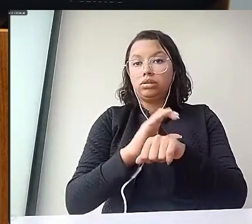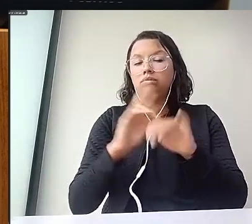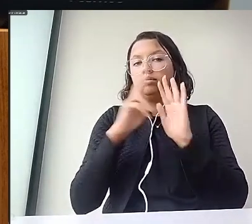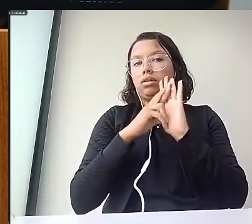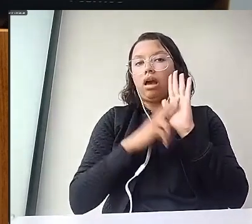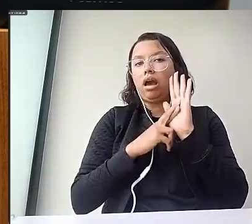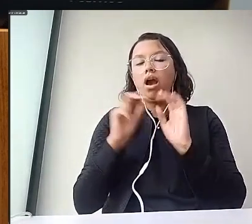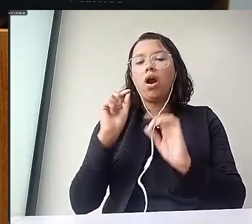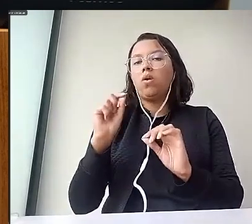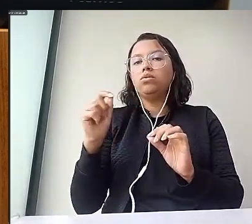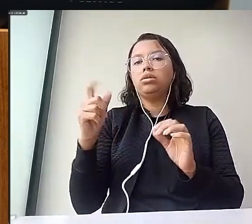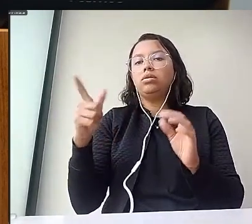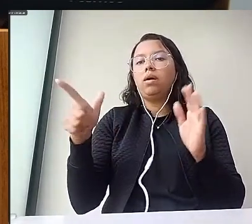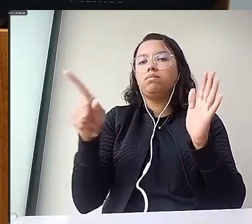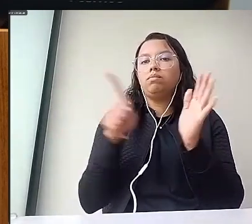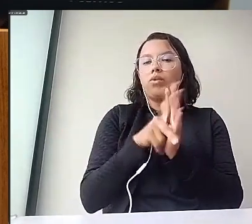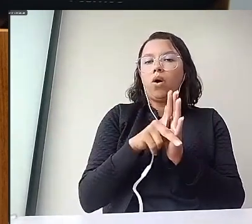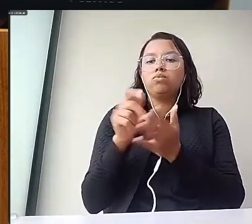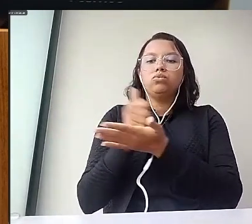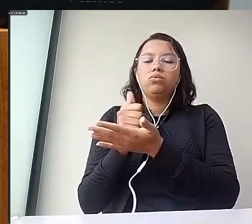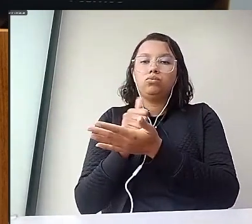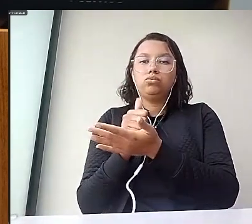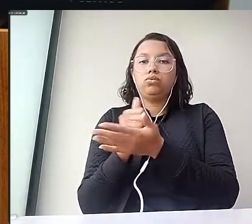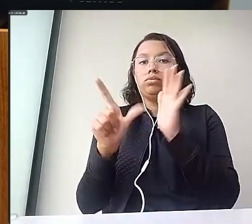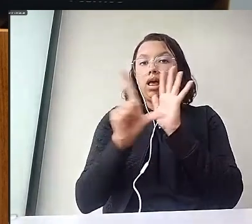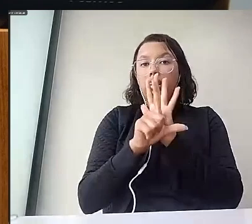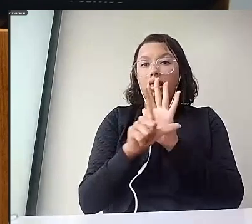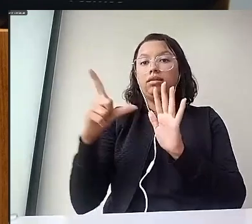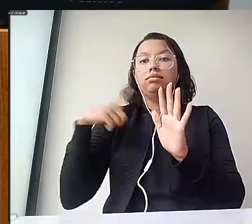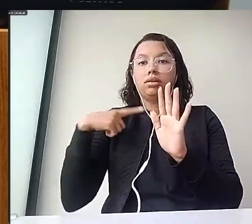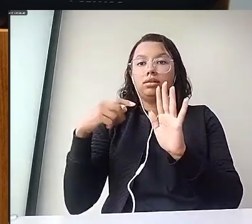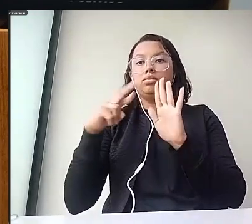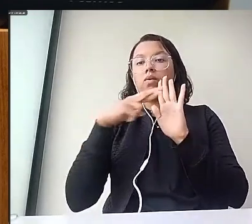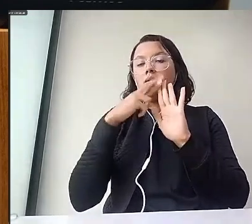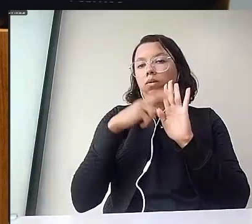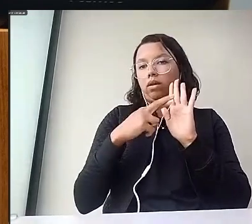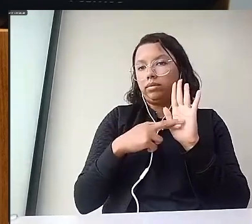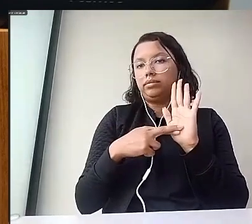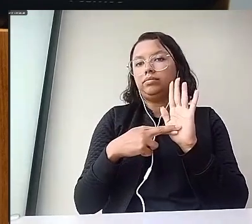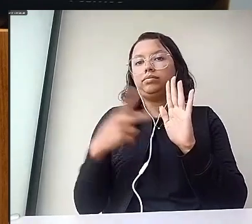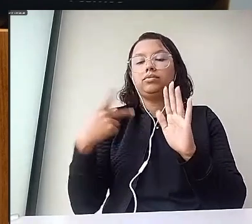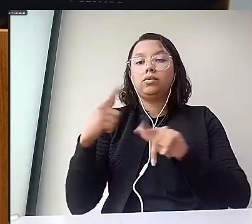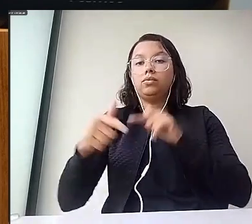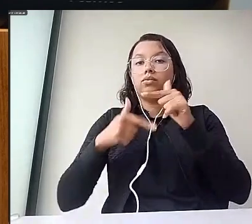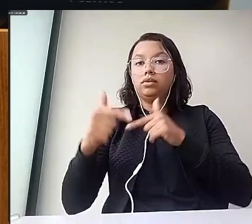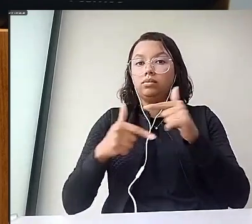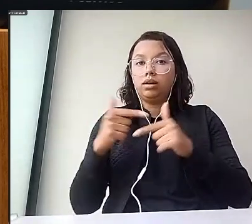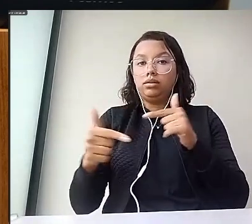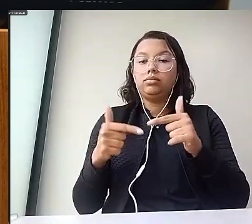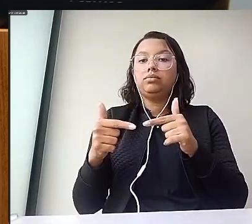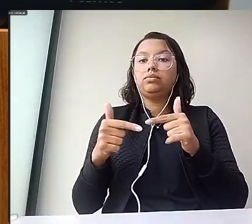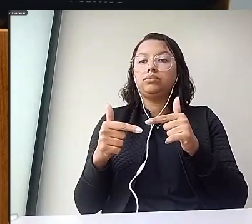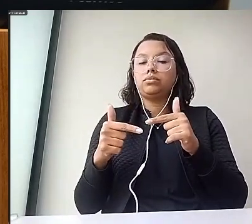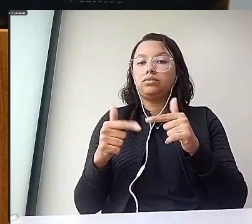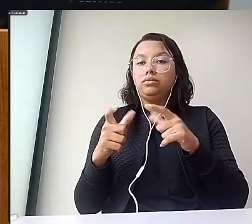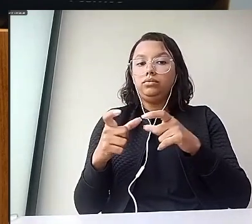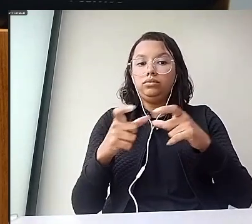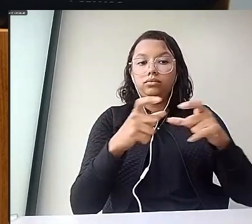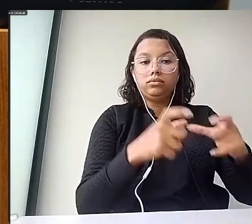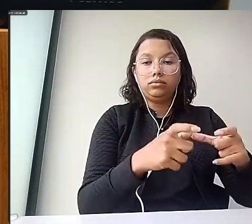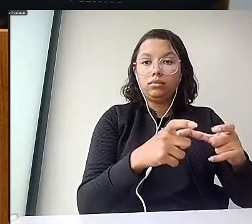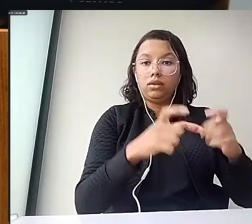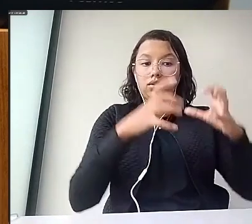domínios da lei está nos domínios do regulamento. Mas nós trabalhamos com a ideia de reserva relativa e reserva absoluta de lei,